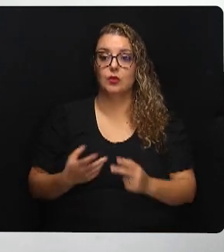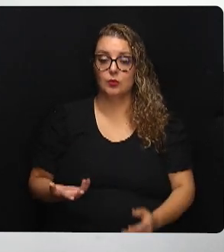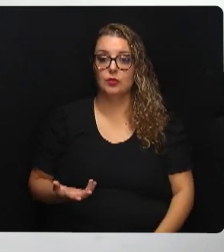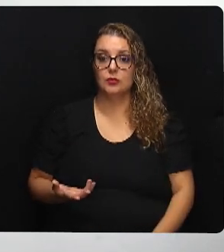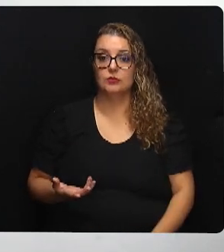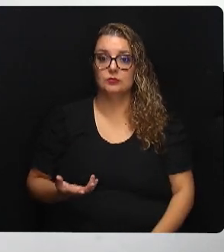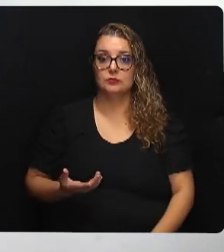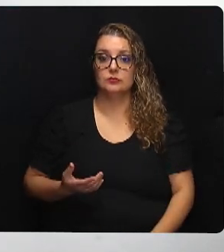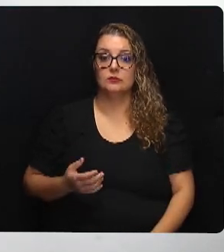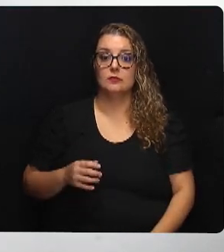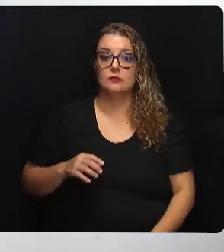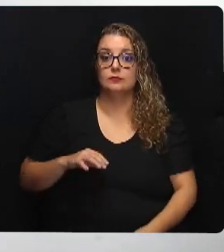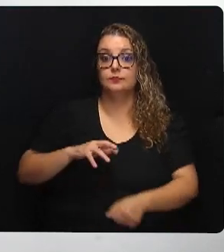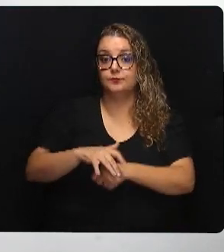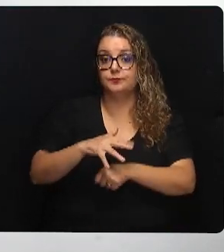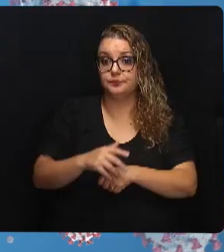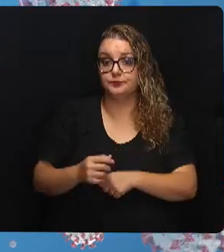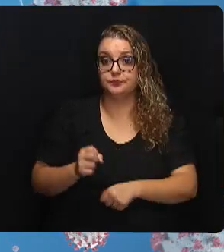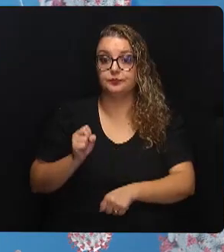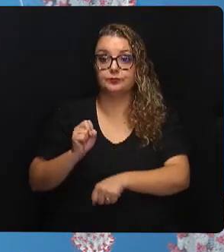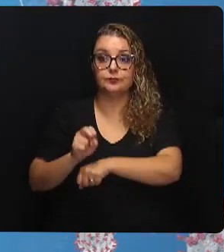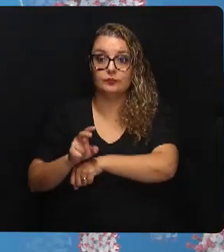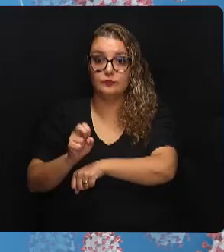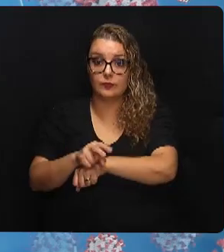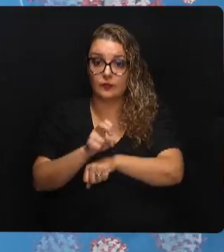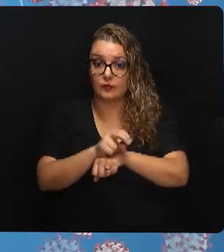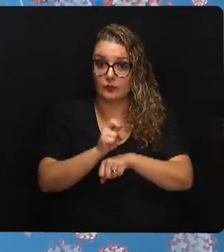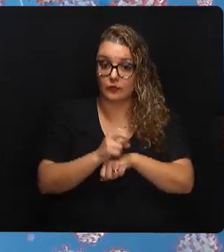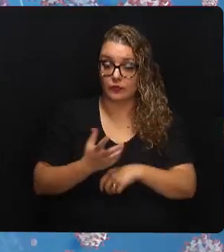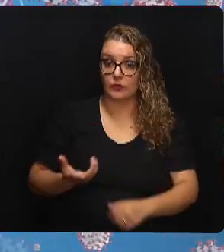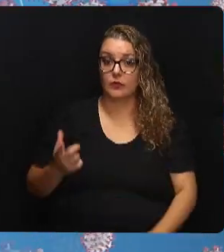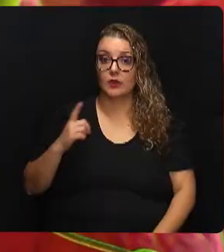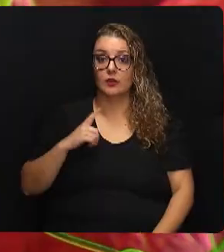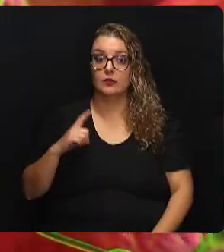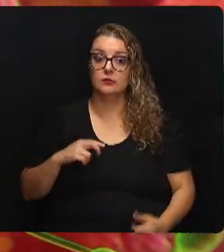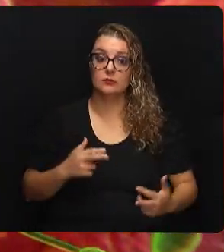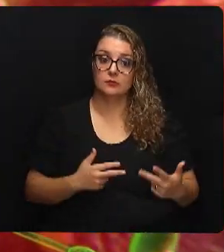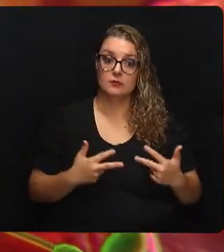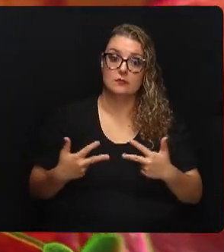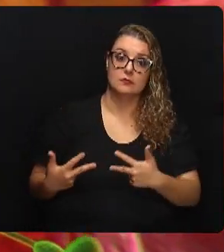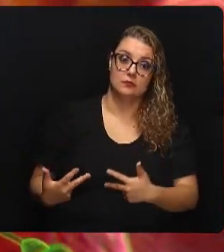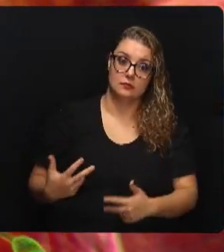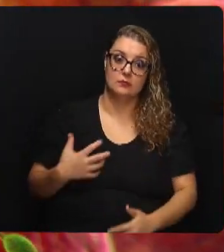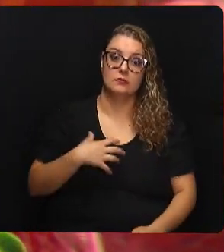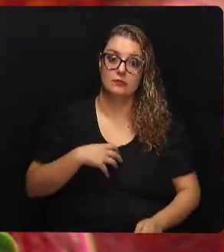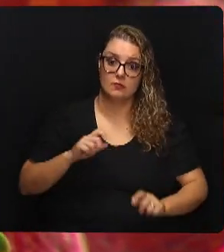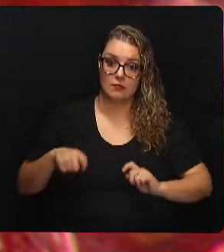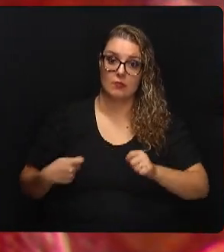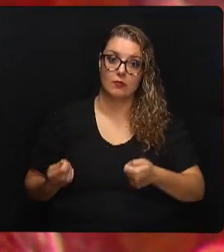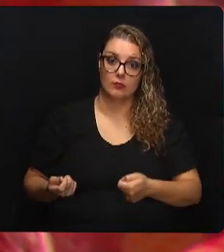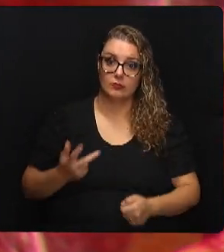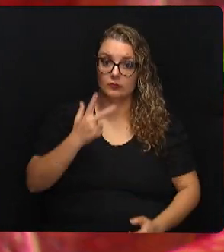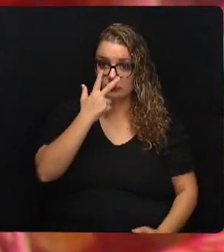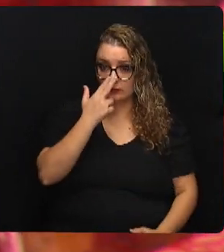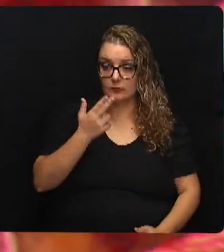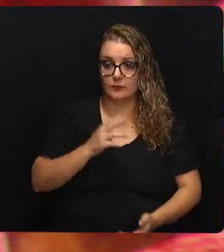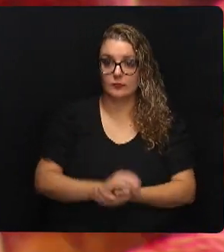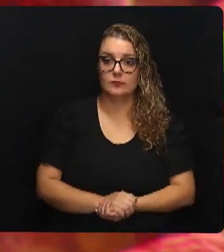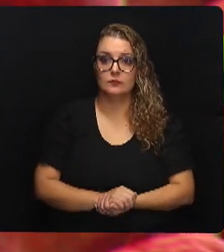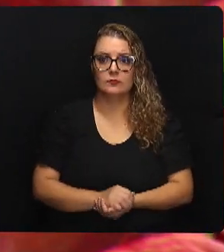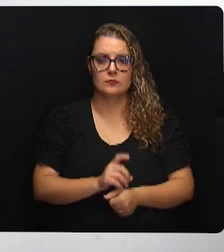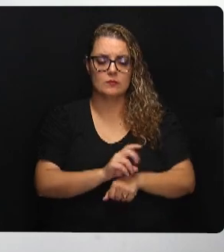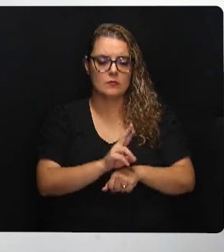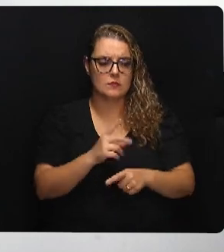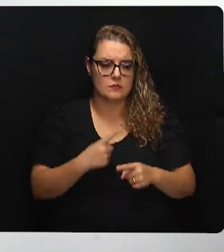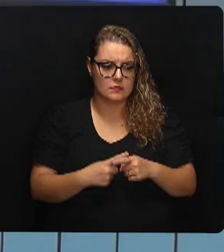por isso, porque são infecções causadas por vírus que têm um padrão de sinais e sintomas